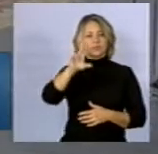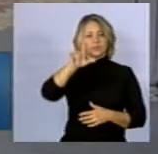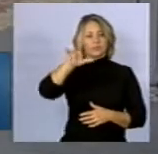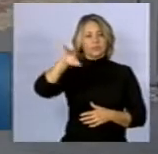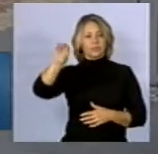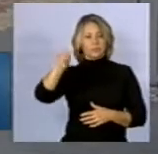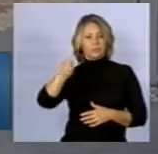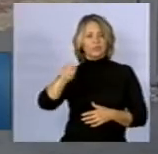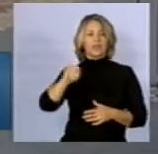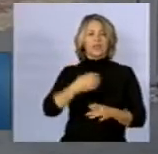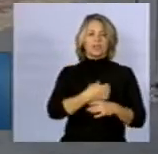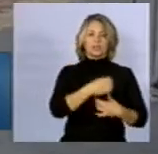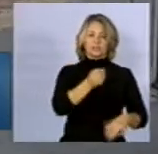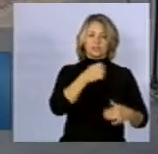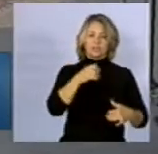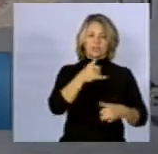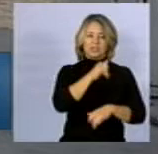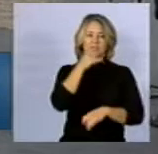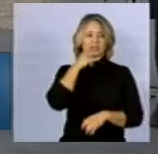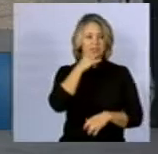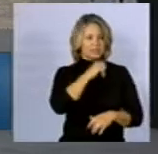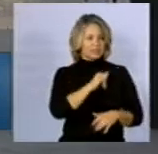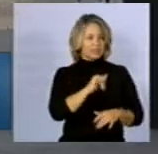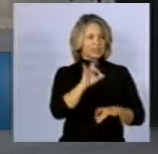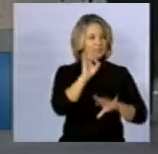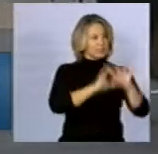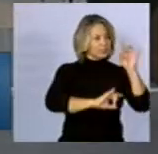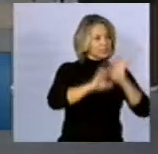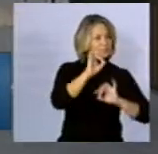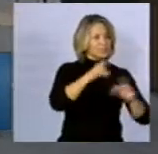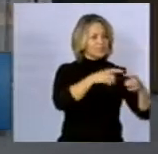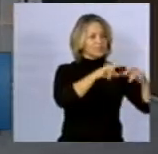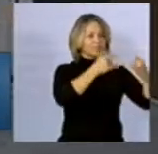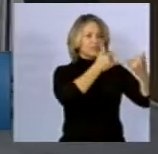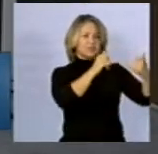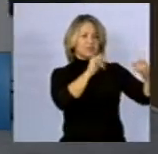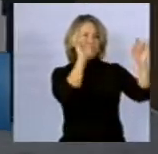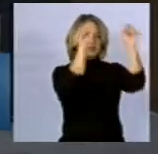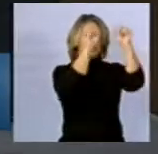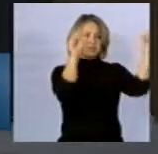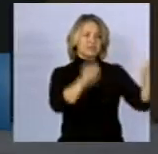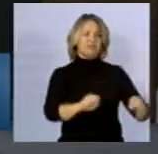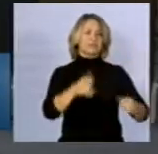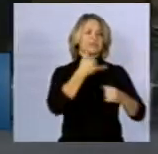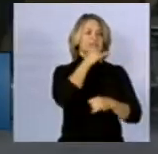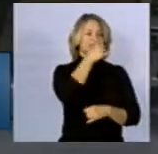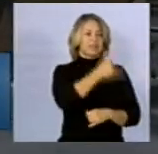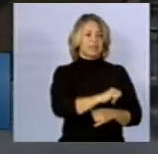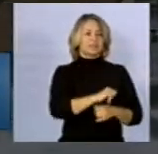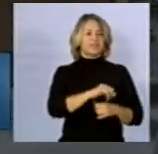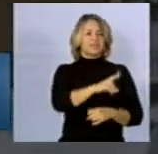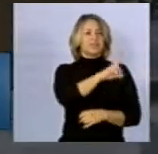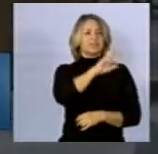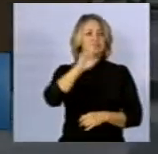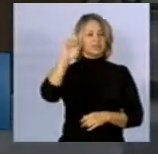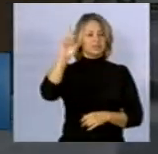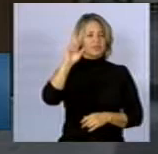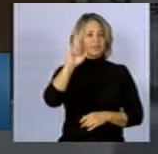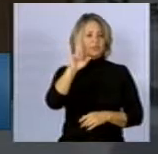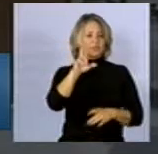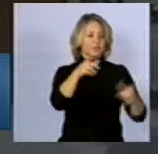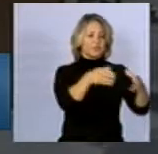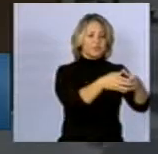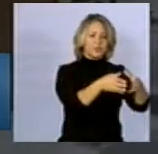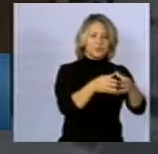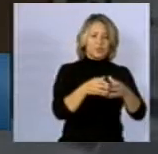Aguiar, engenheiro eletricista, especialista em sistemas elétricos de potência e chefe de divisão da divisão de gestão